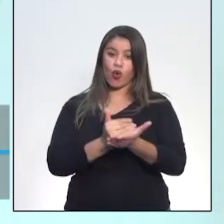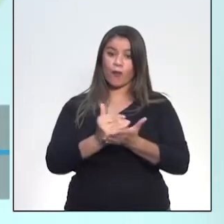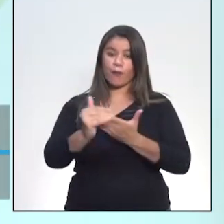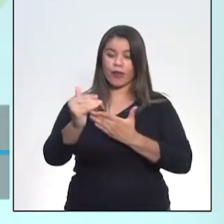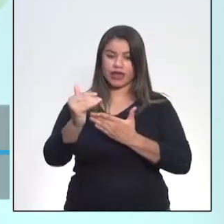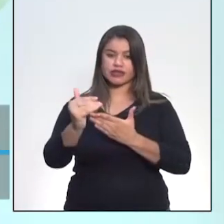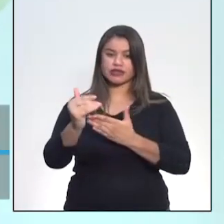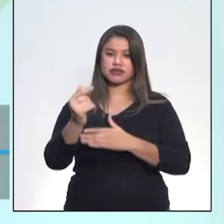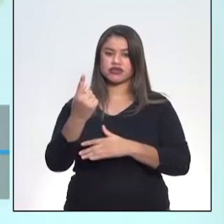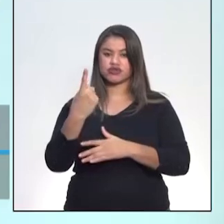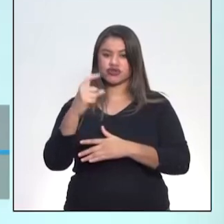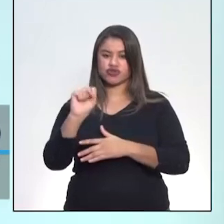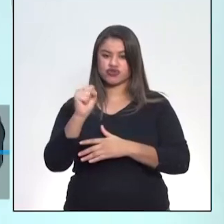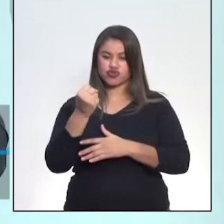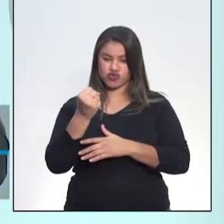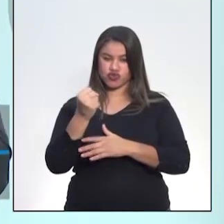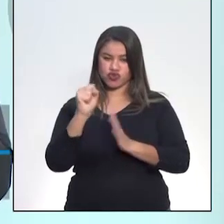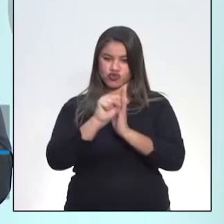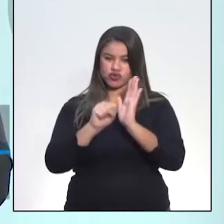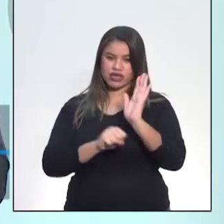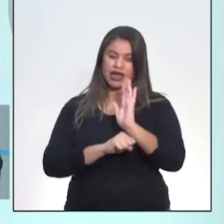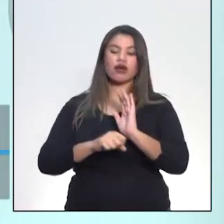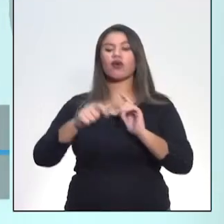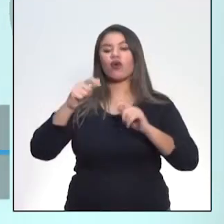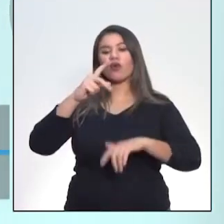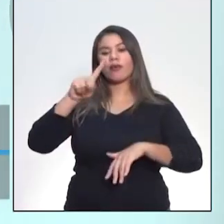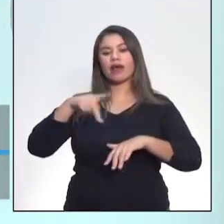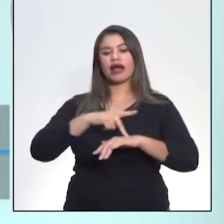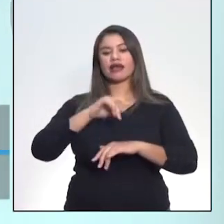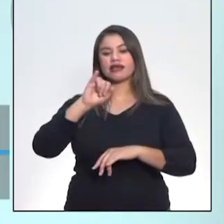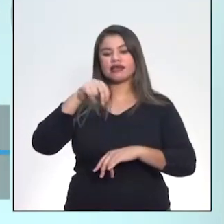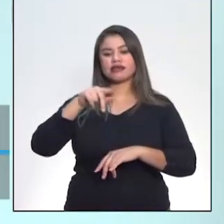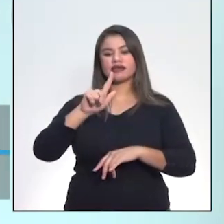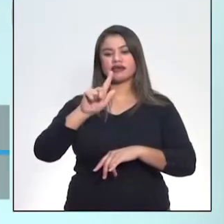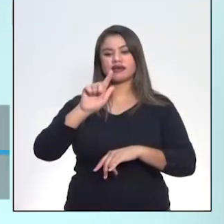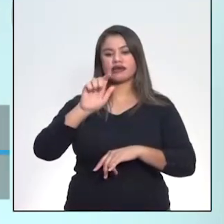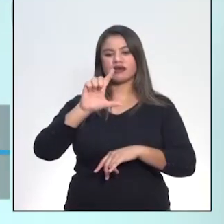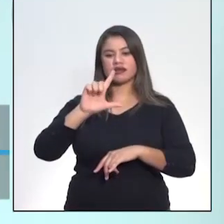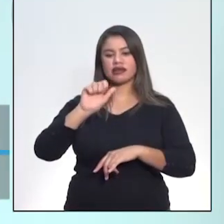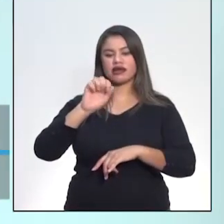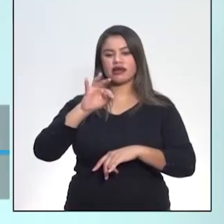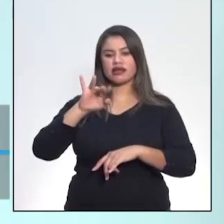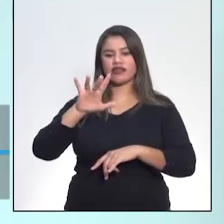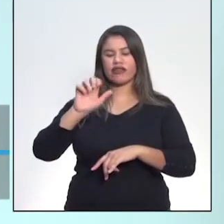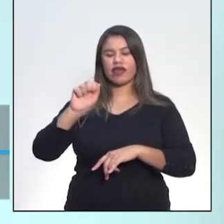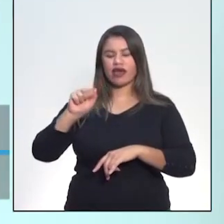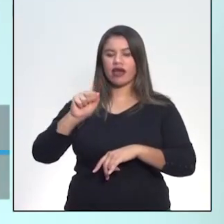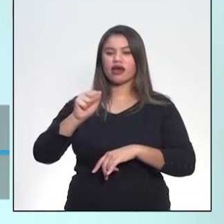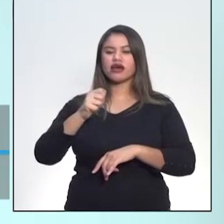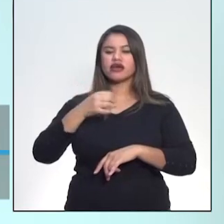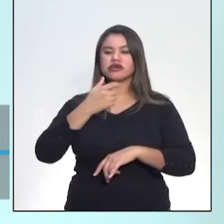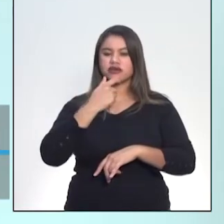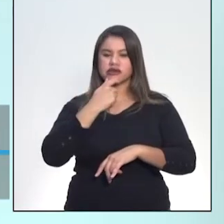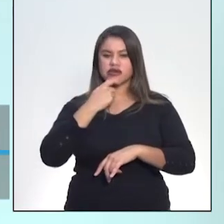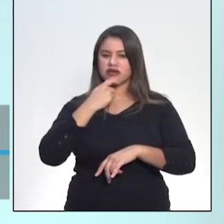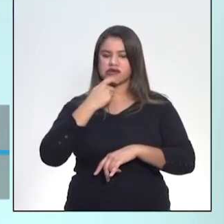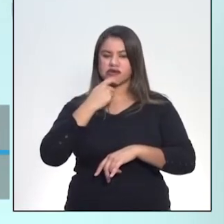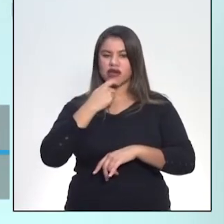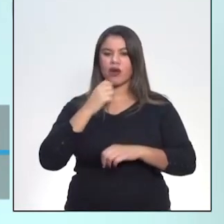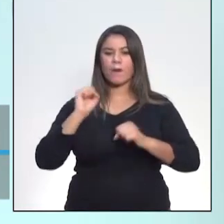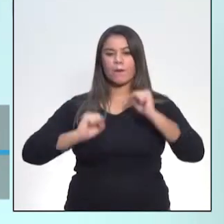do século XVIII, na Inglaterra, onde os meios de produção serão